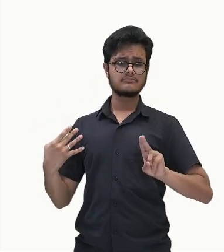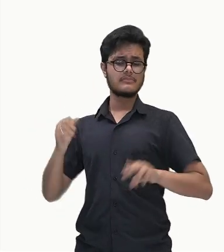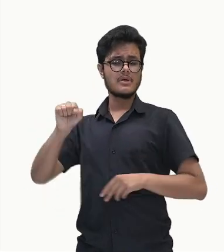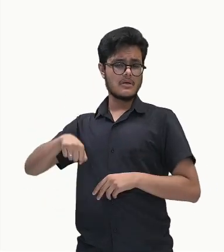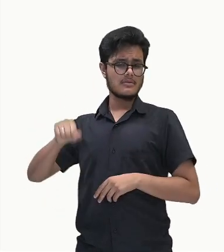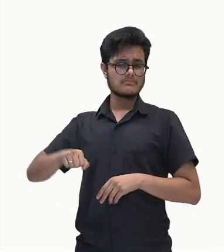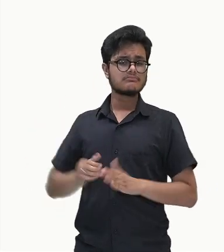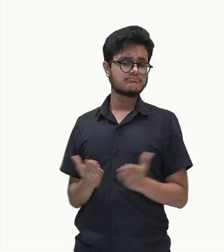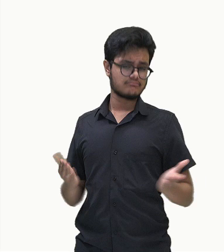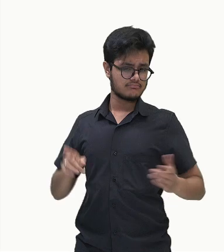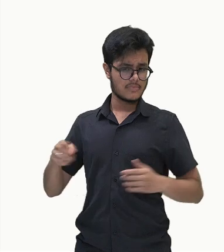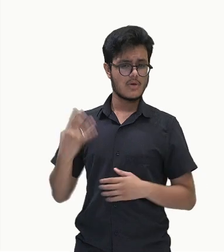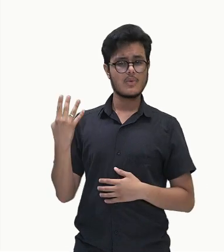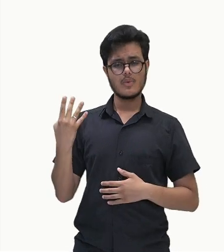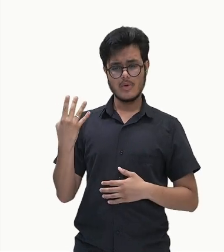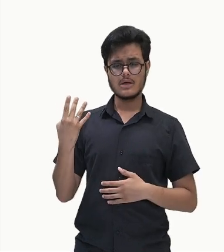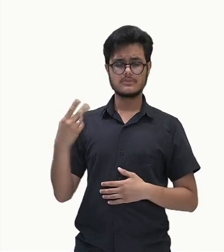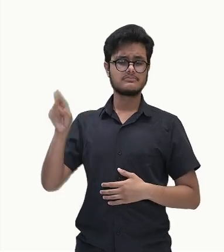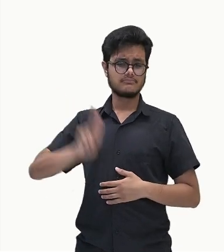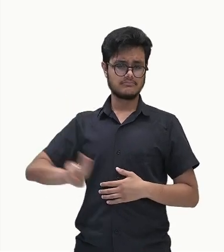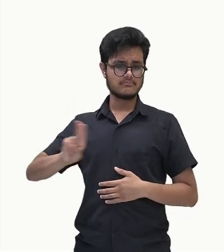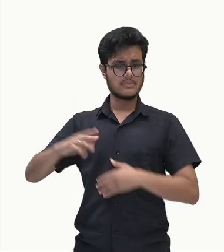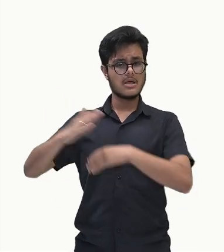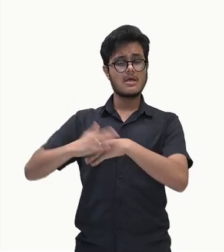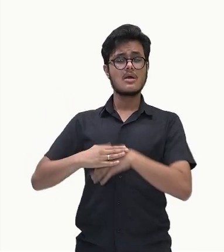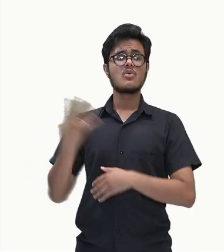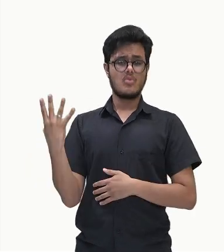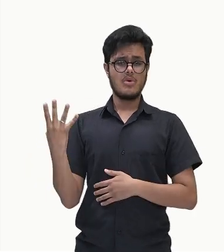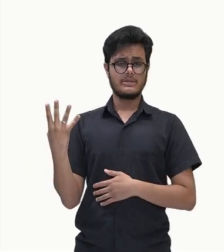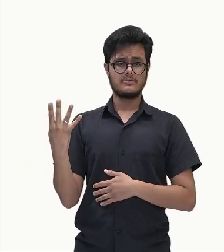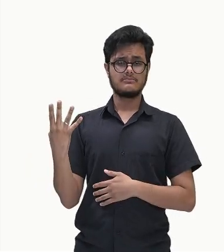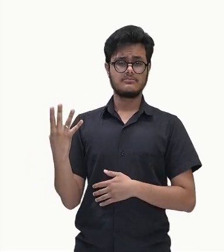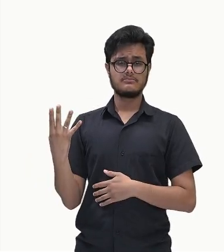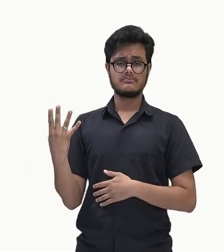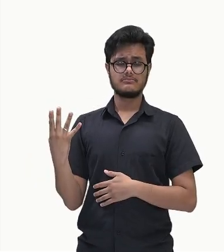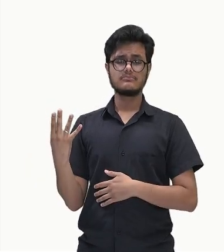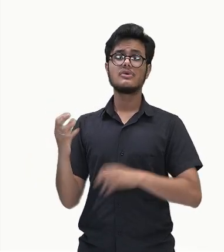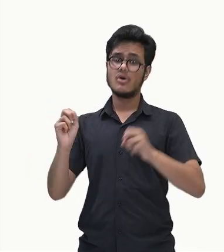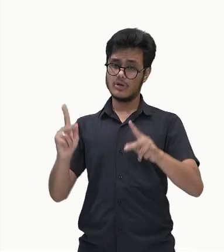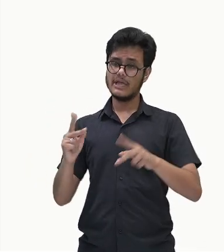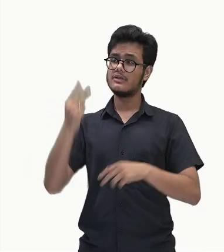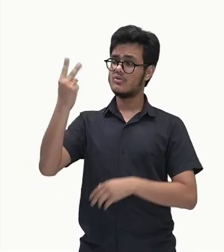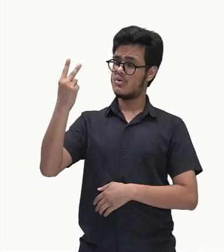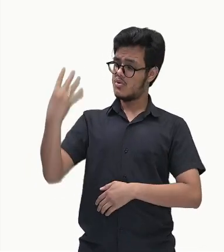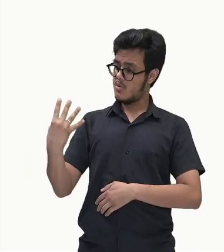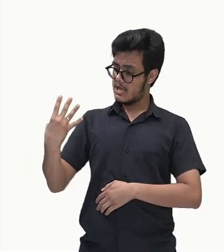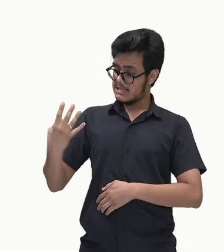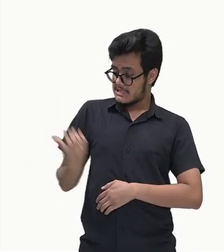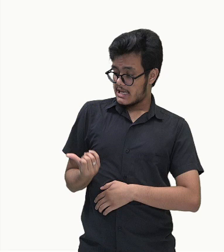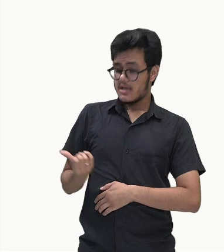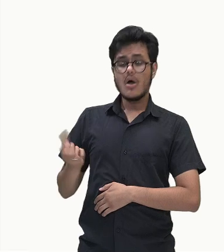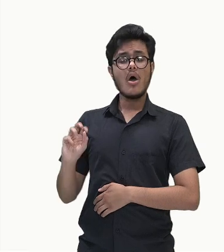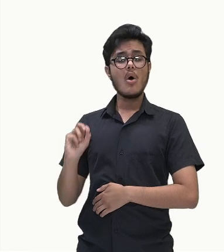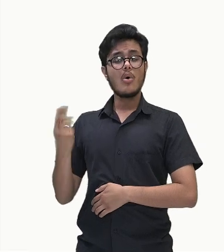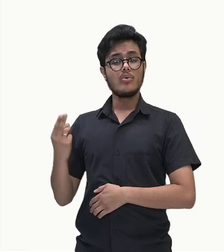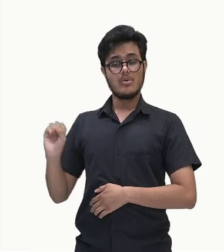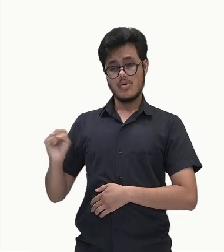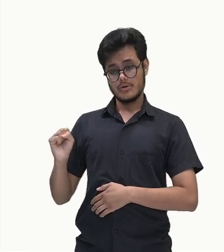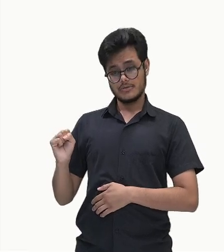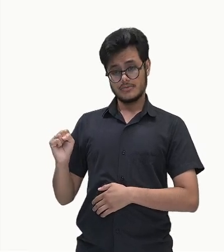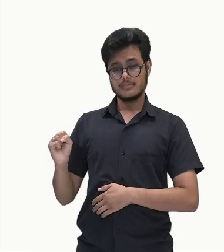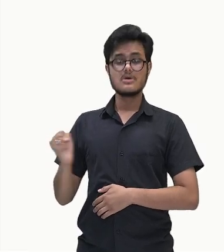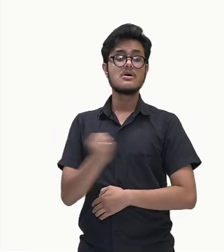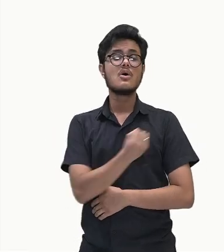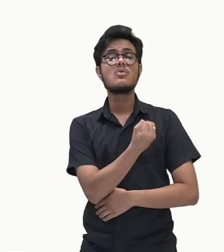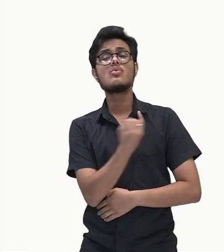deixamos o quro aí que a gente já sabe que vai ser o último algarismo par o 2 4 6 o o quantas